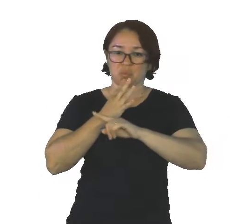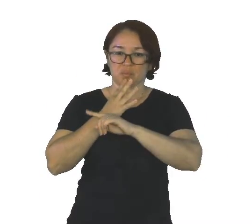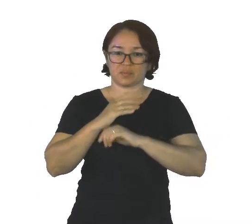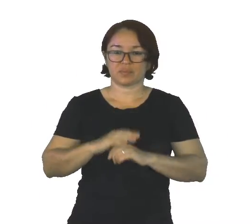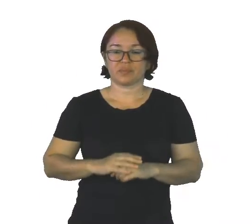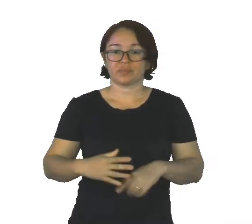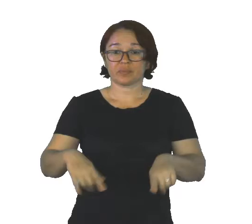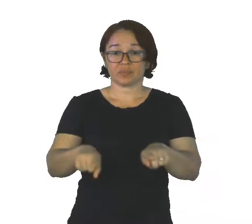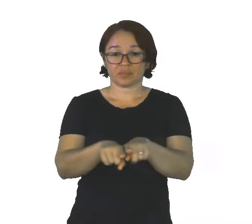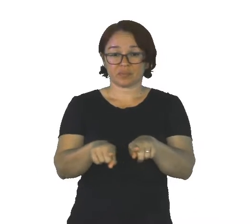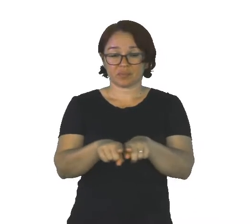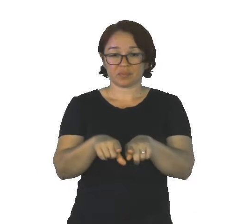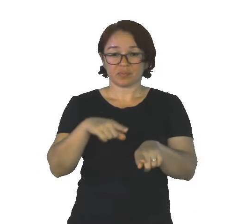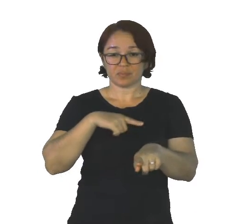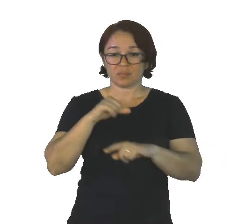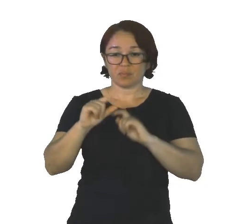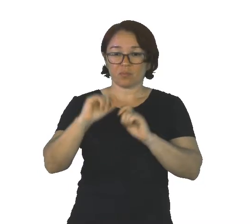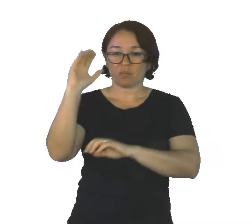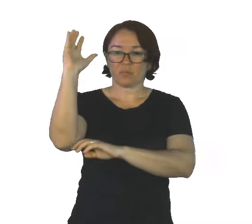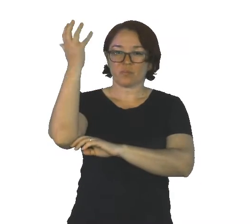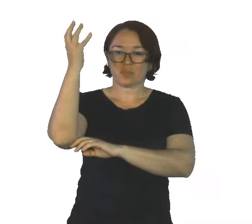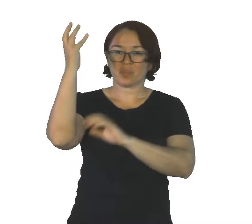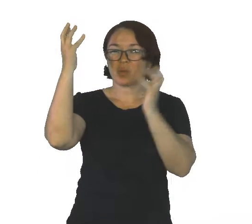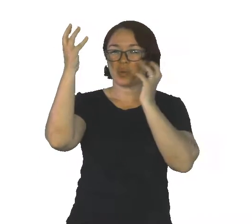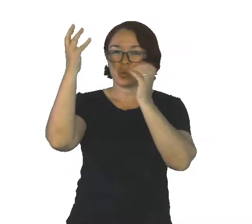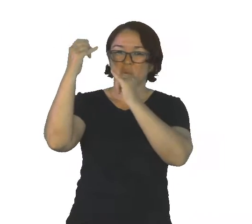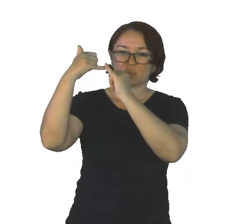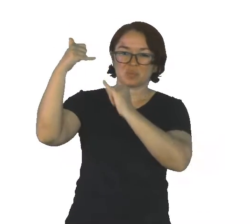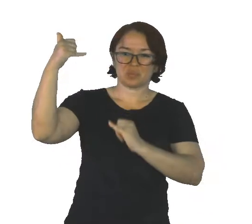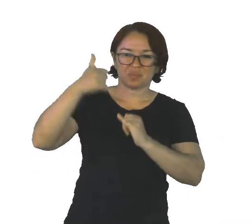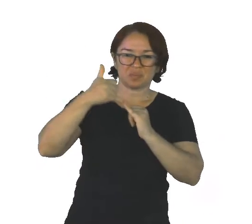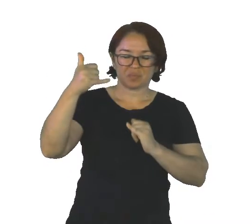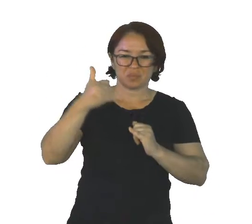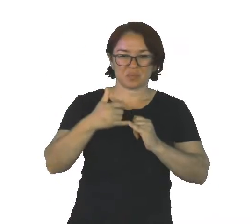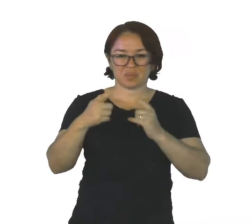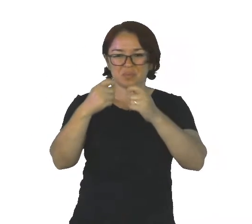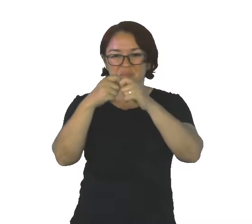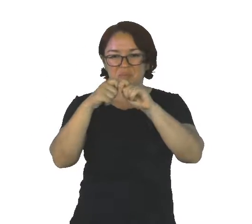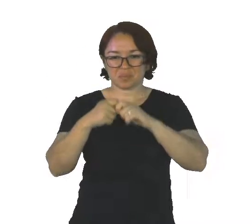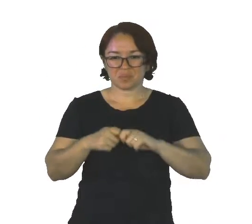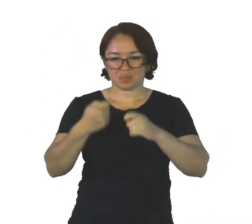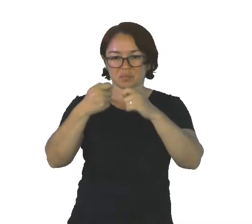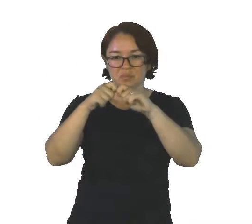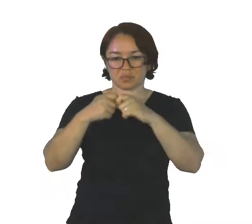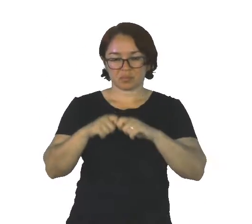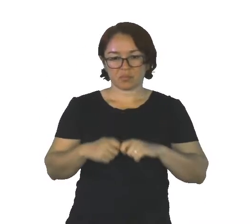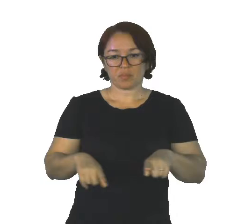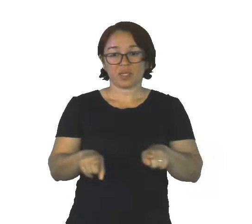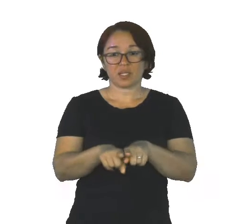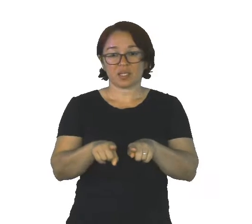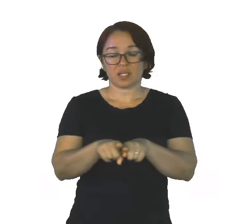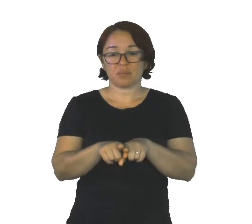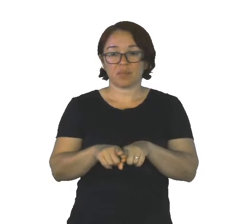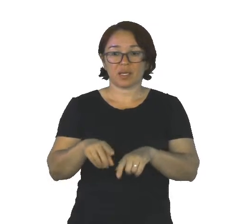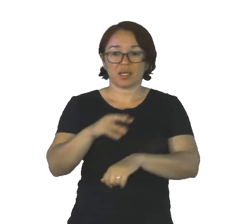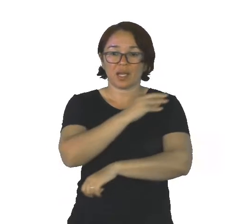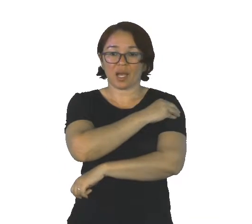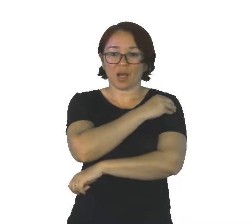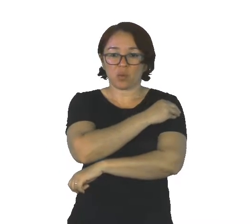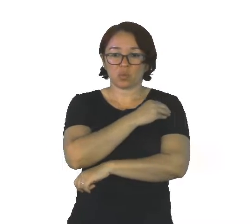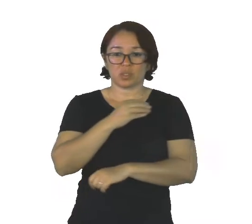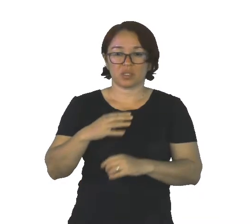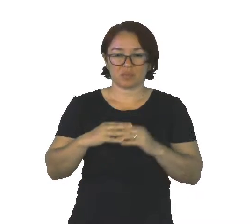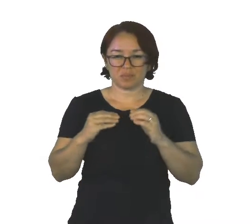trançadas, como peneiras e cestos, e fazem muito bem trabalhos com algodão, como redes, tipóias e